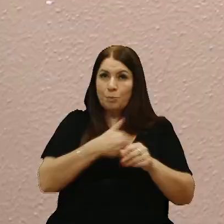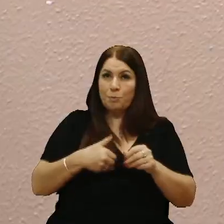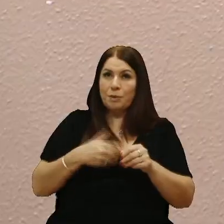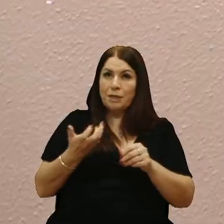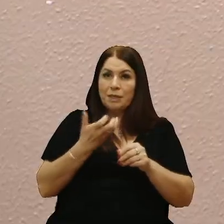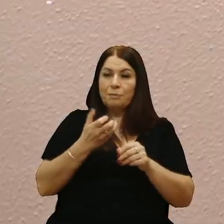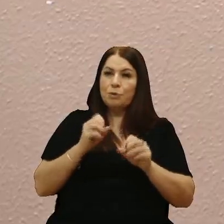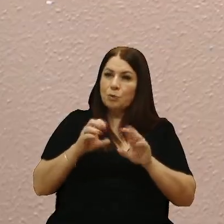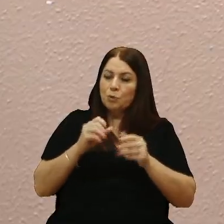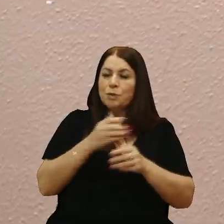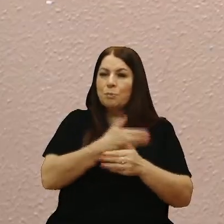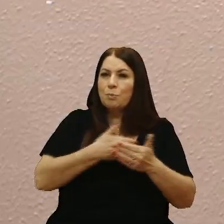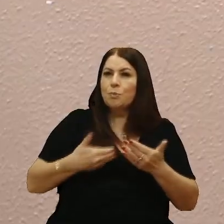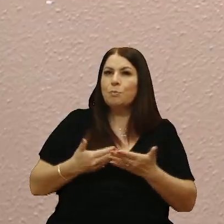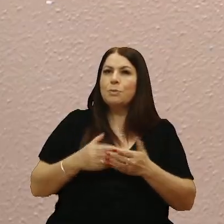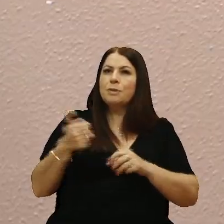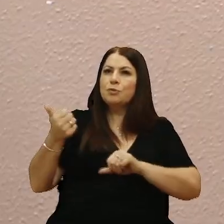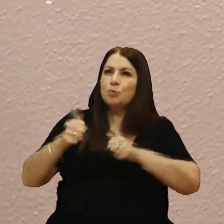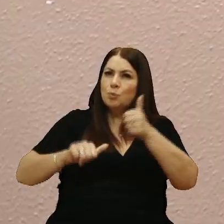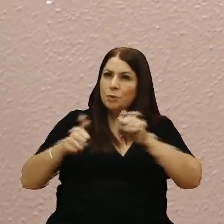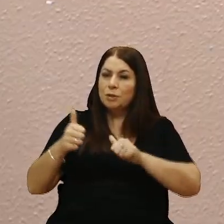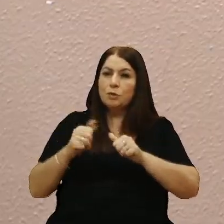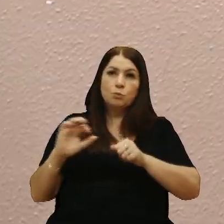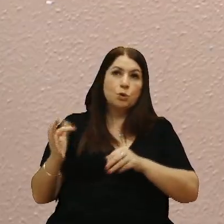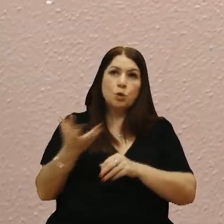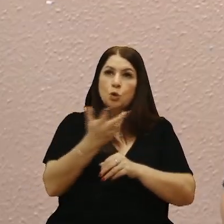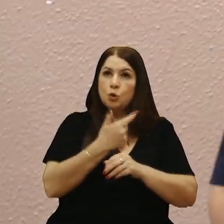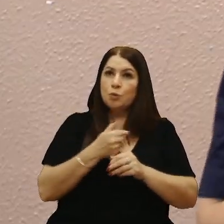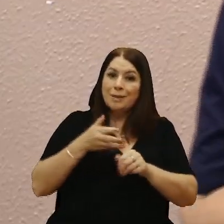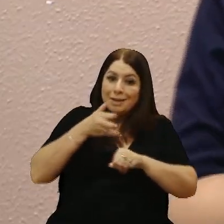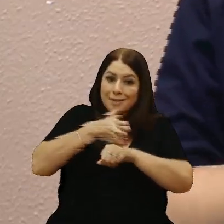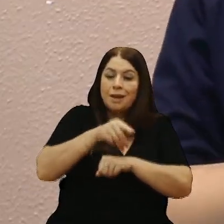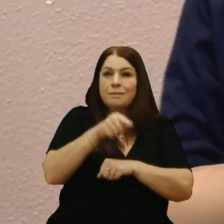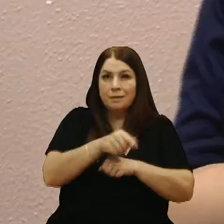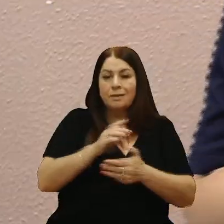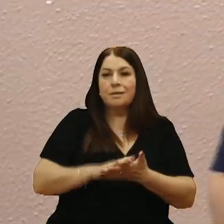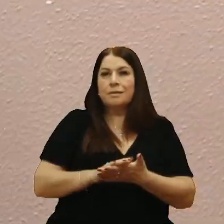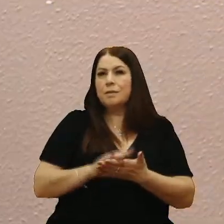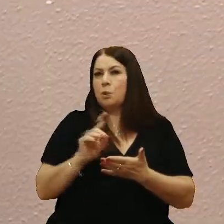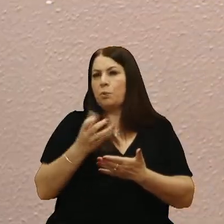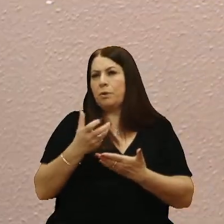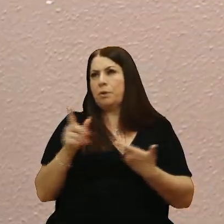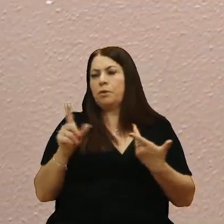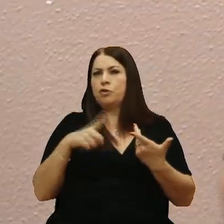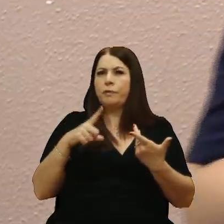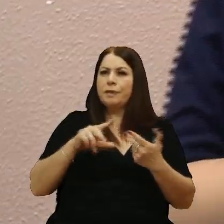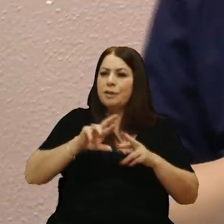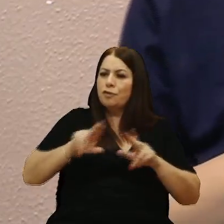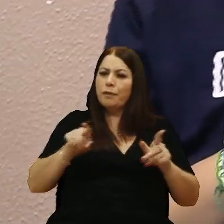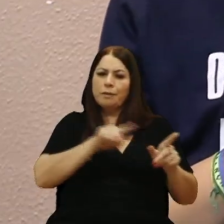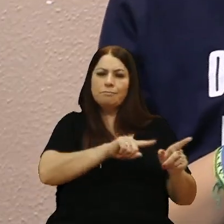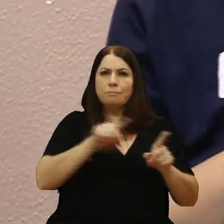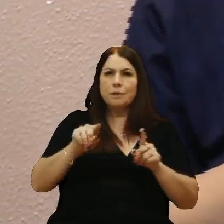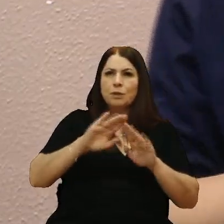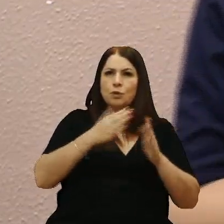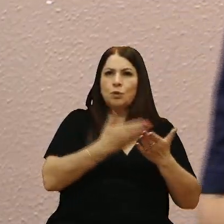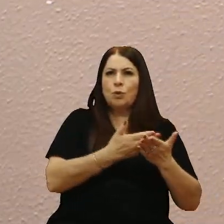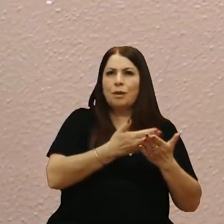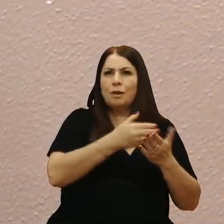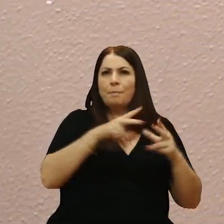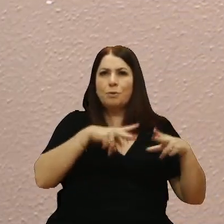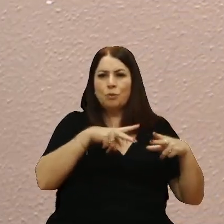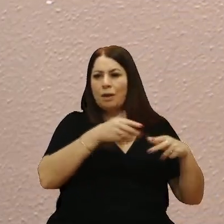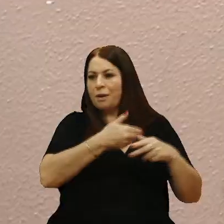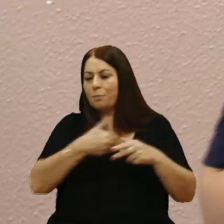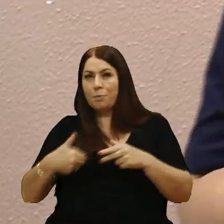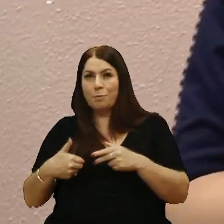que a nossa educação pública seja de qualidade para que todo mundo acesse ela, né? Não queríamos que tivesse essa diferenciação entre escola pública e privada.